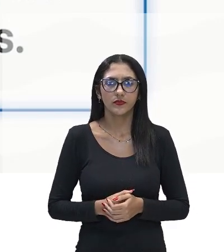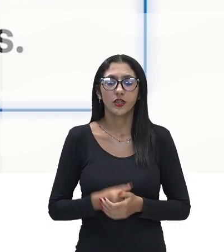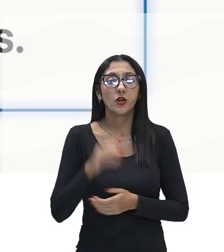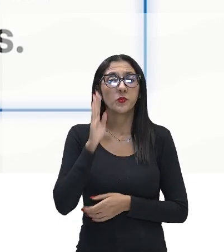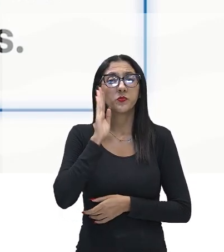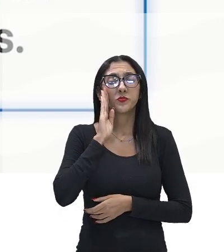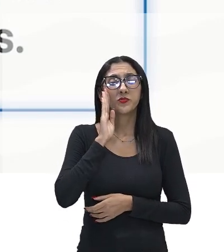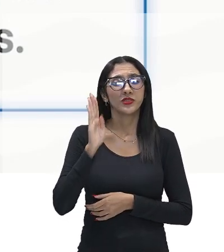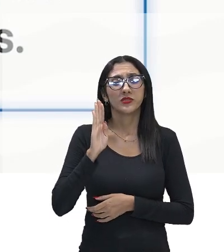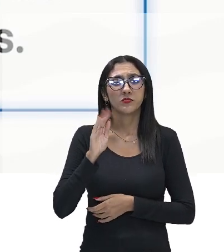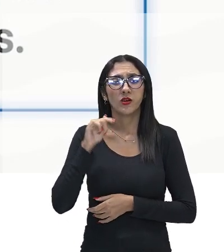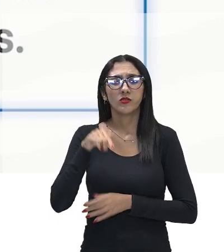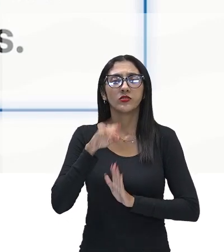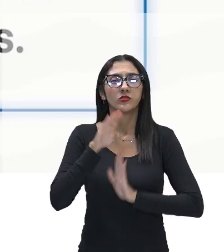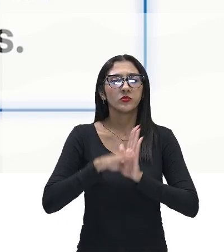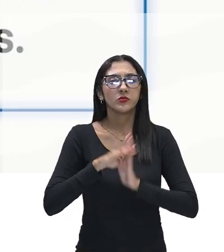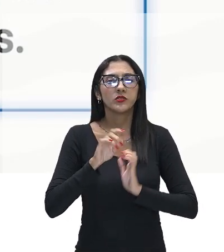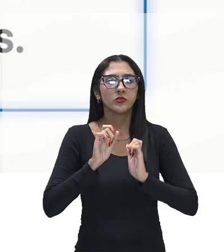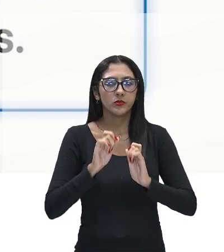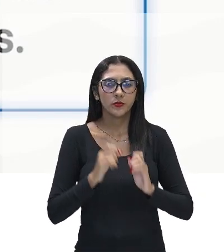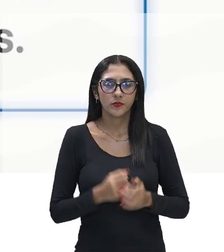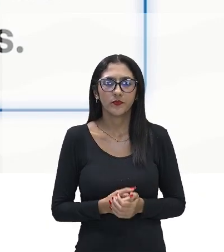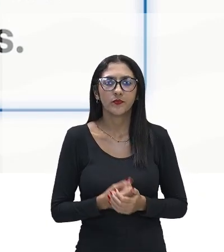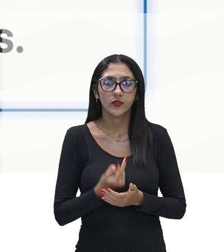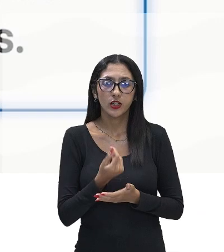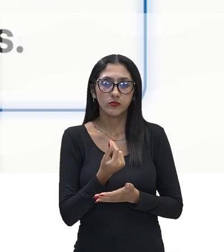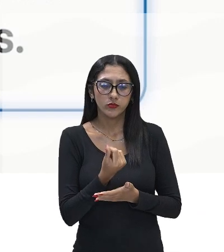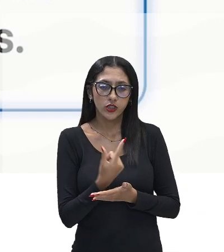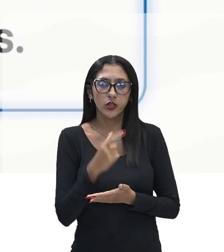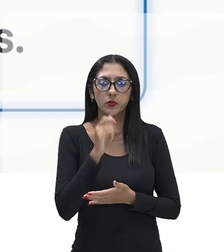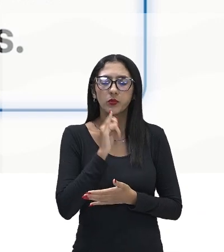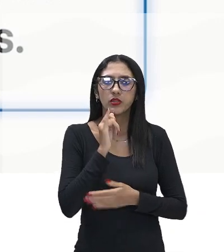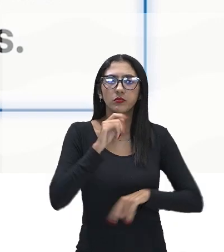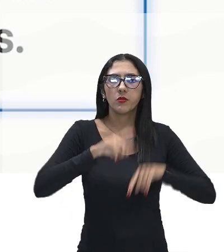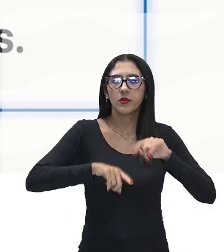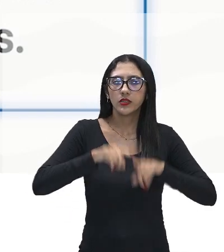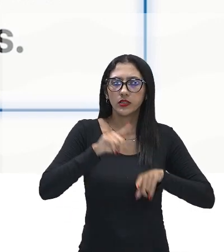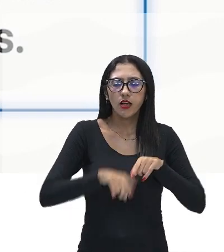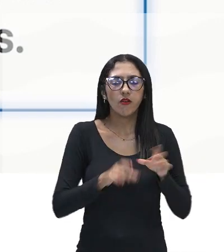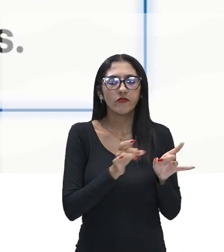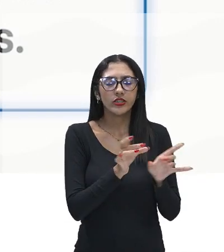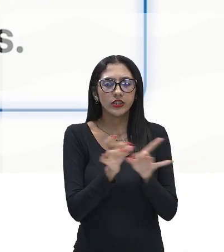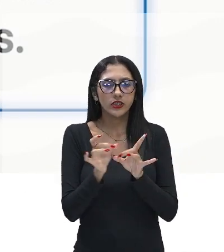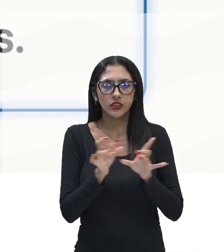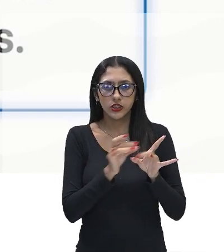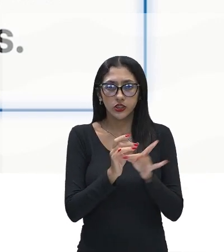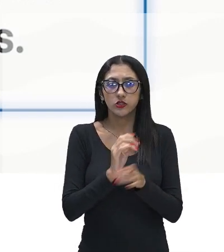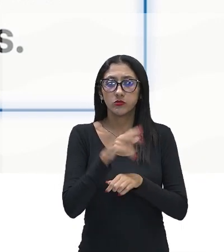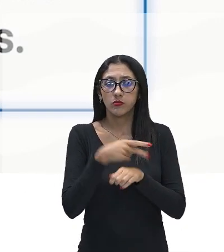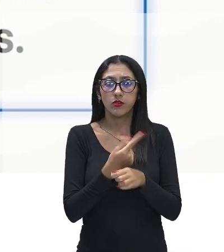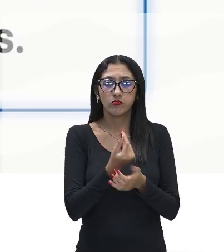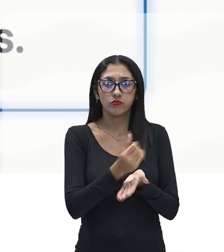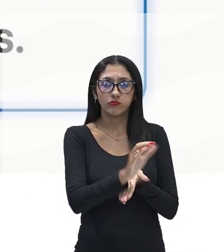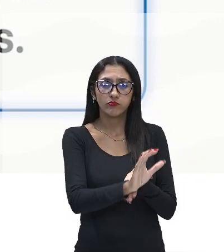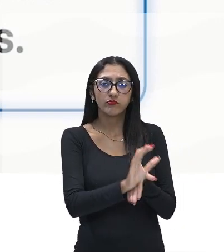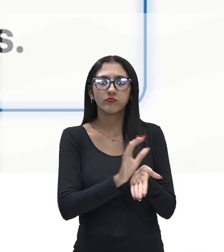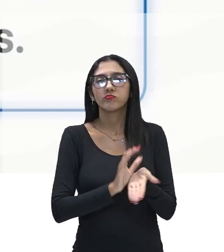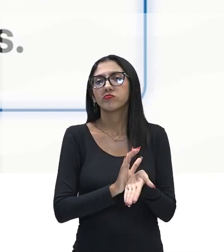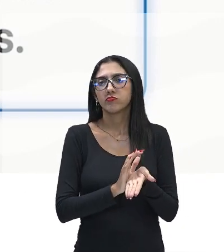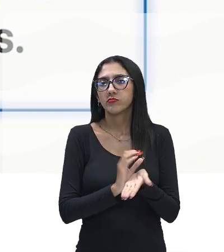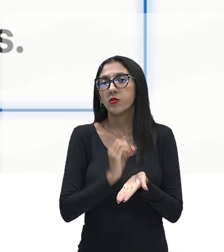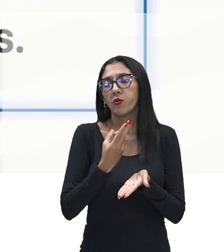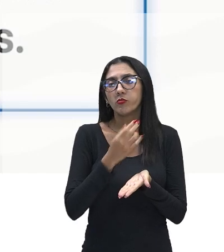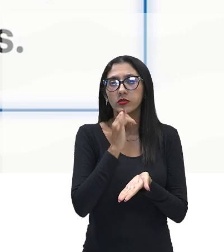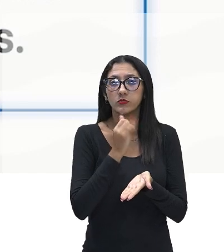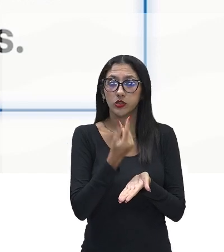de receita são os recursos provenientes da venda de mercadorias ou de uma prestação de serviços, ou seja, é o